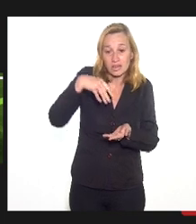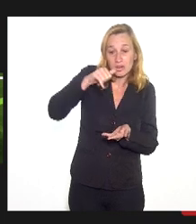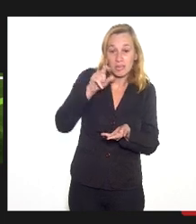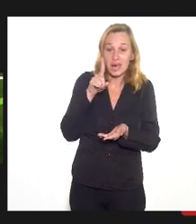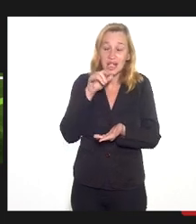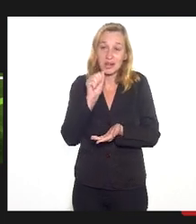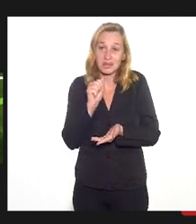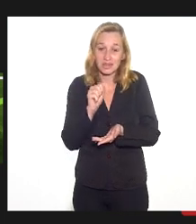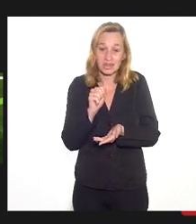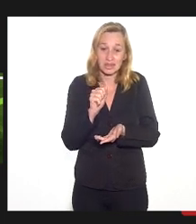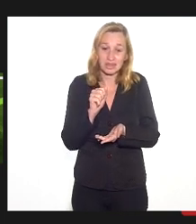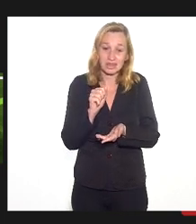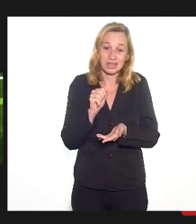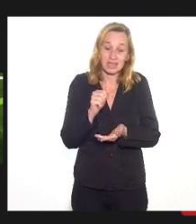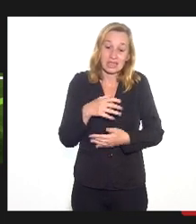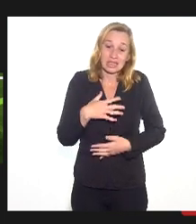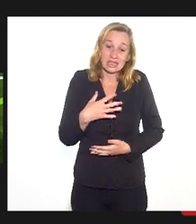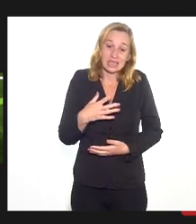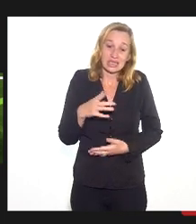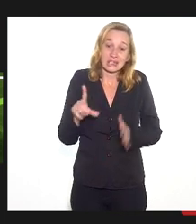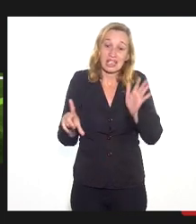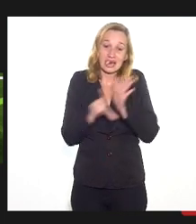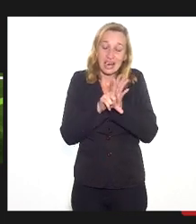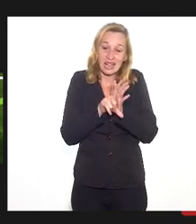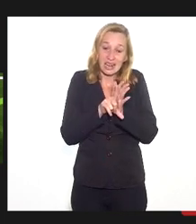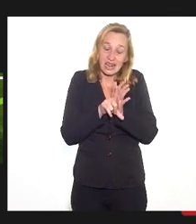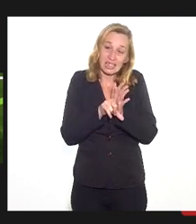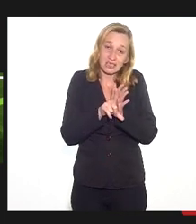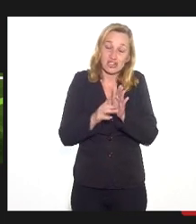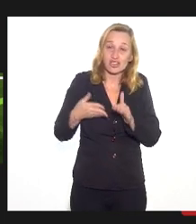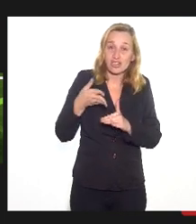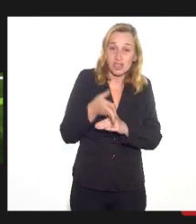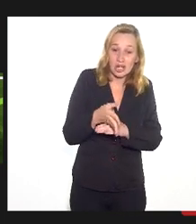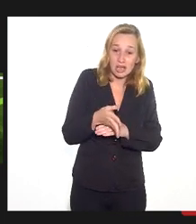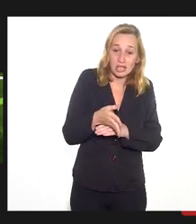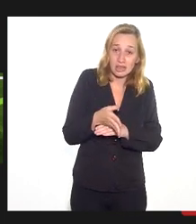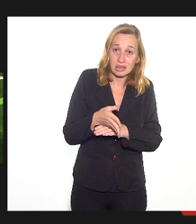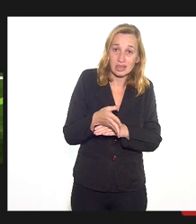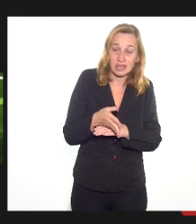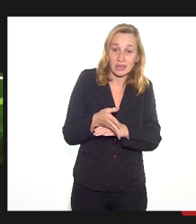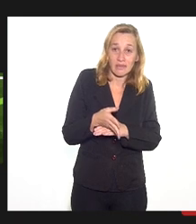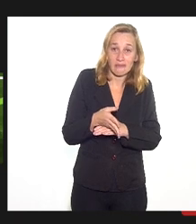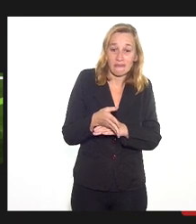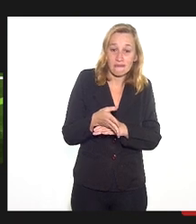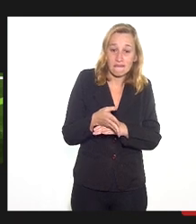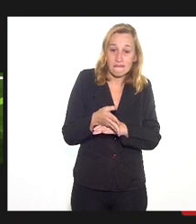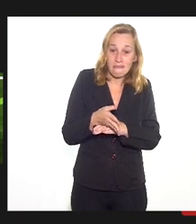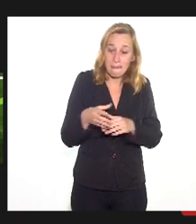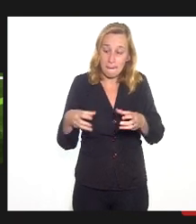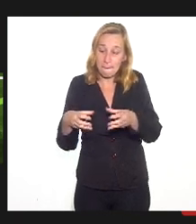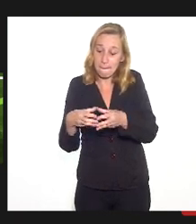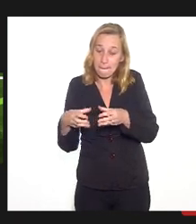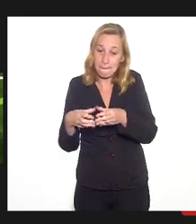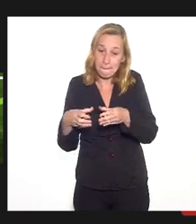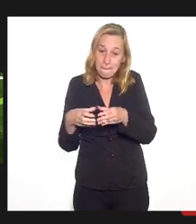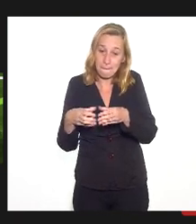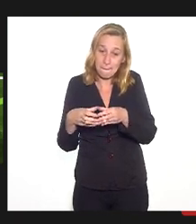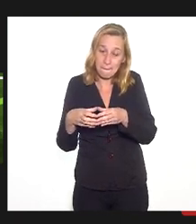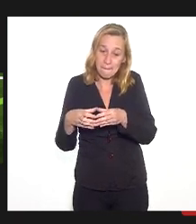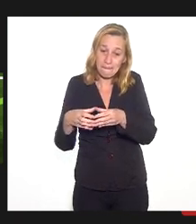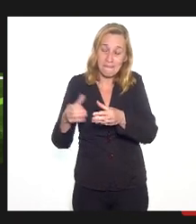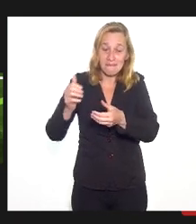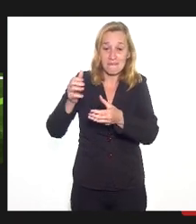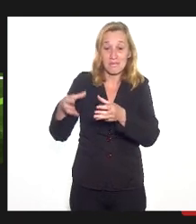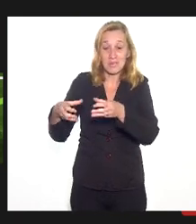Marilda, que as leis vêm de uma forma que é a comunidade que tem que se encaixar na